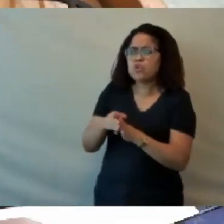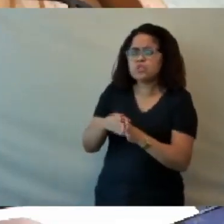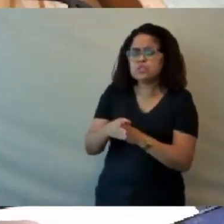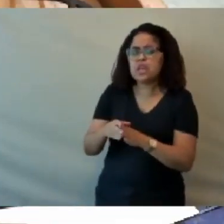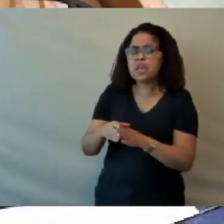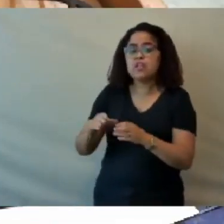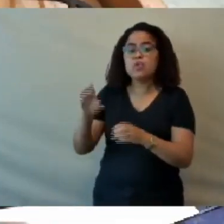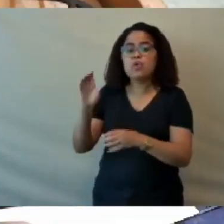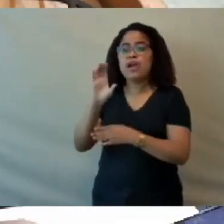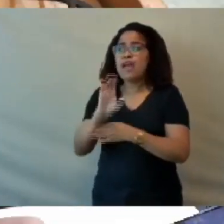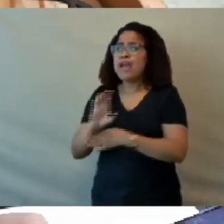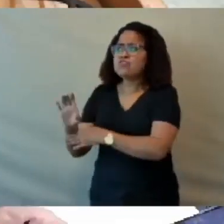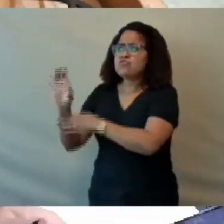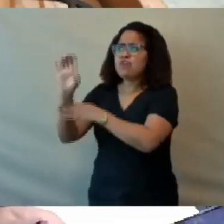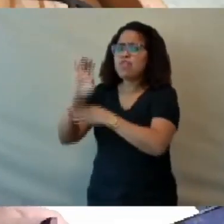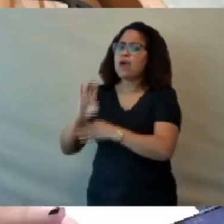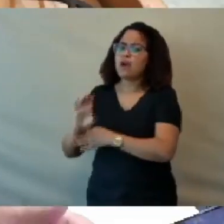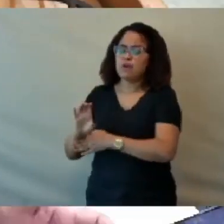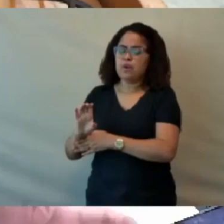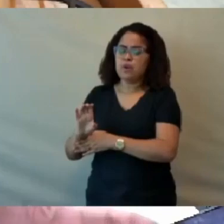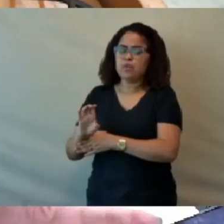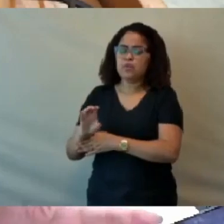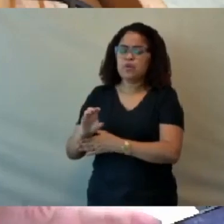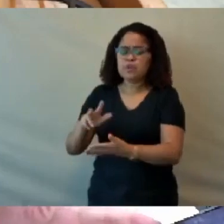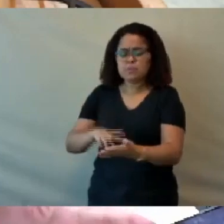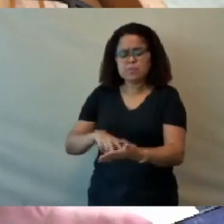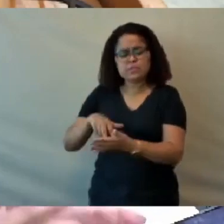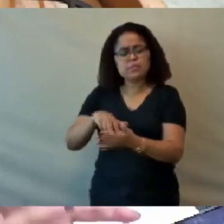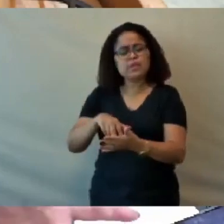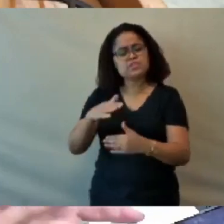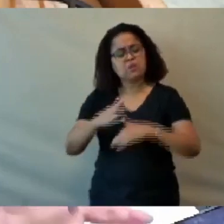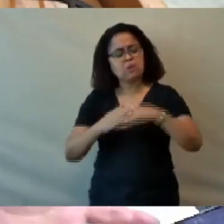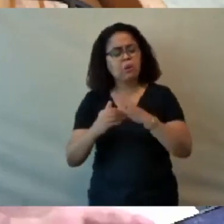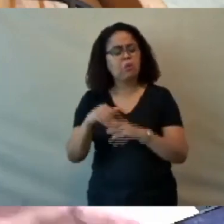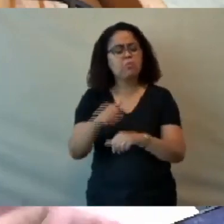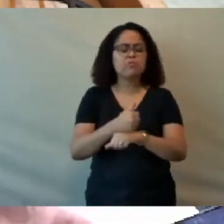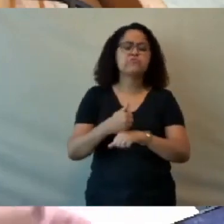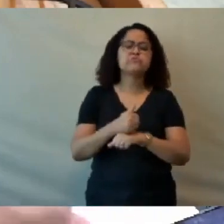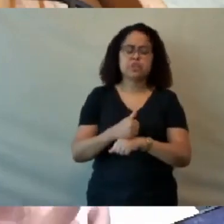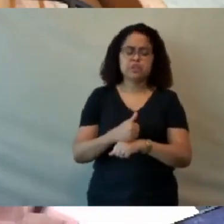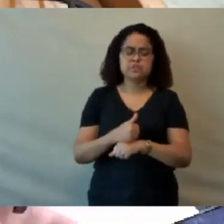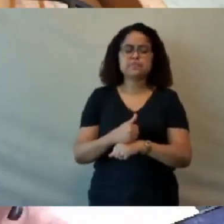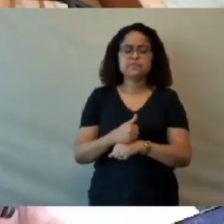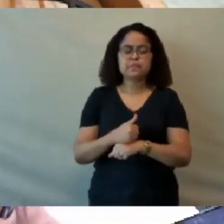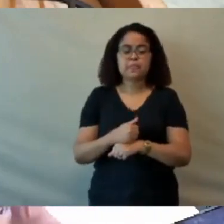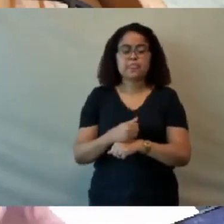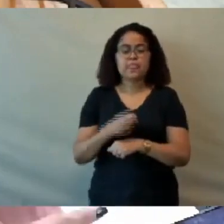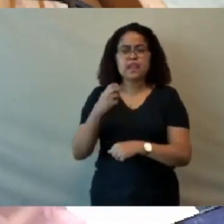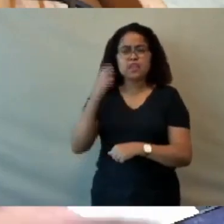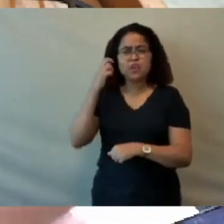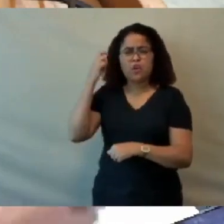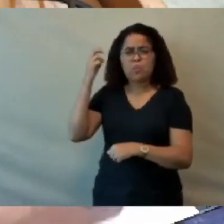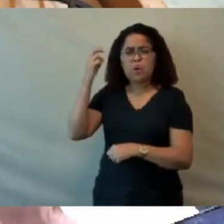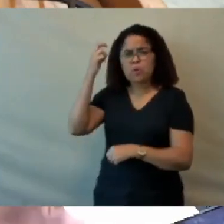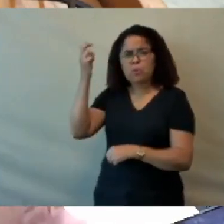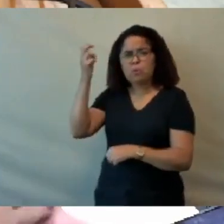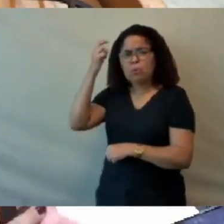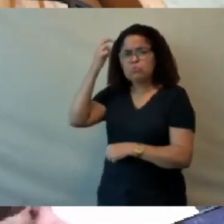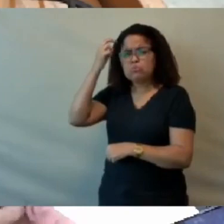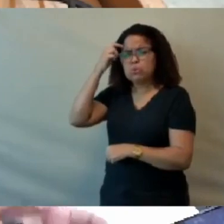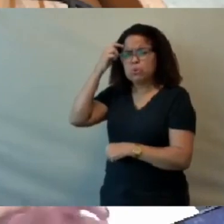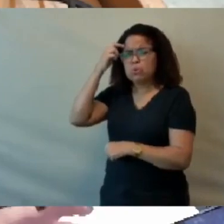estabelecer como profissionais. A gente percebe também que uma cultura, infelizmente, a cultura do funcionário doméstico ainda